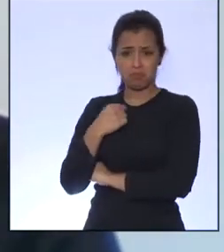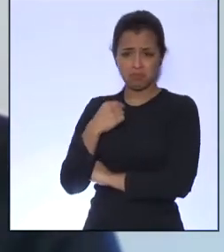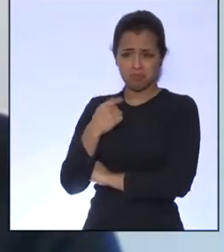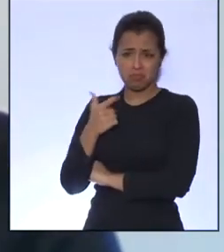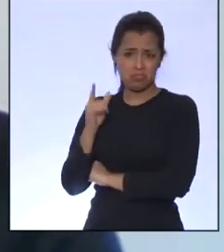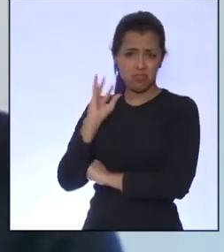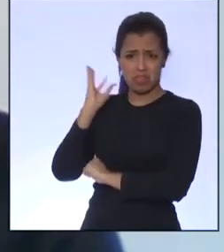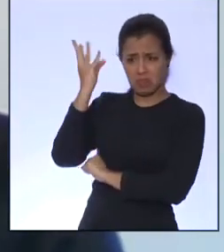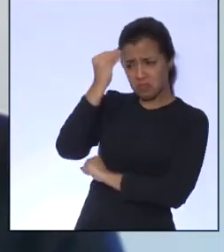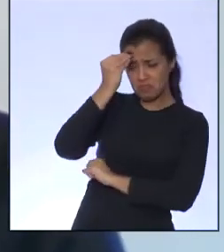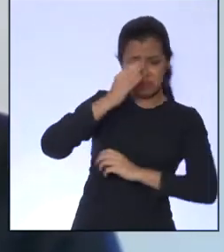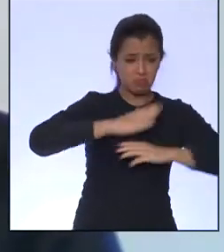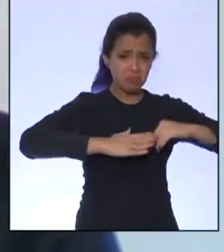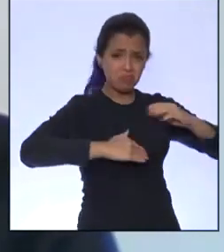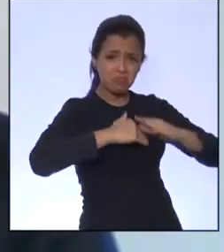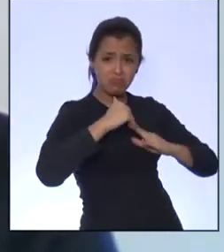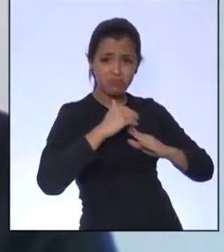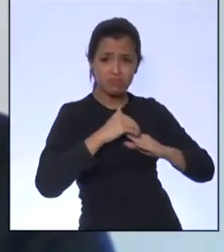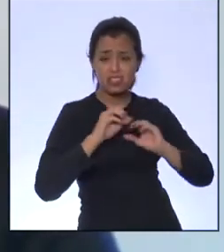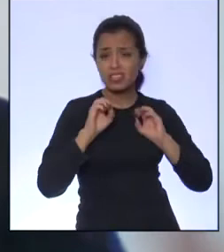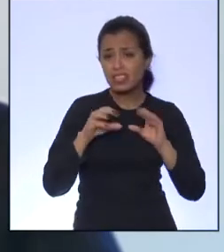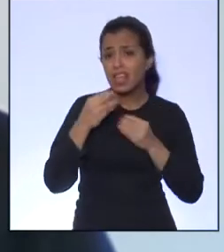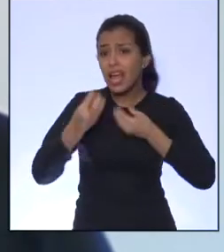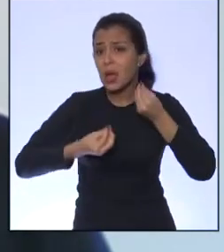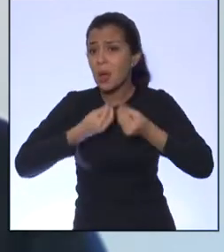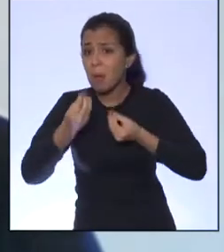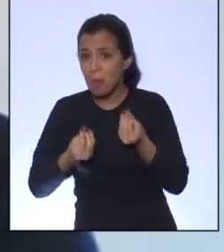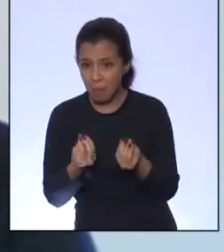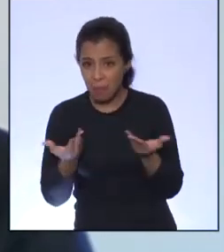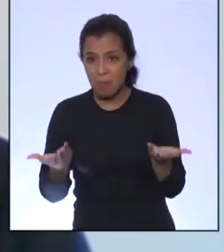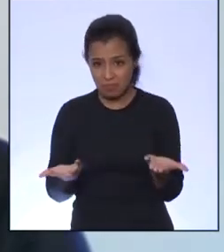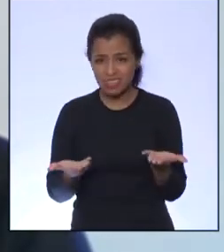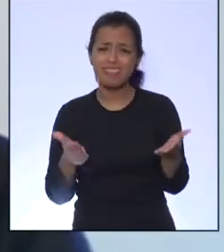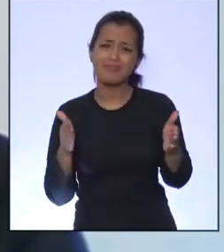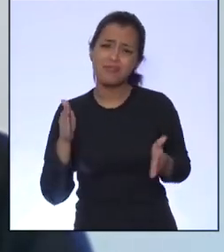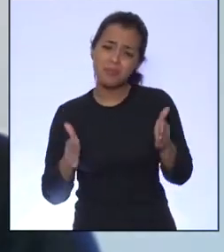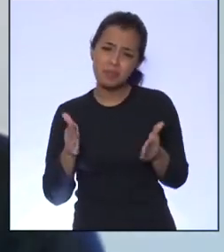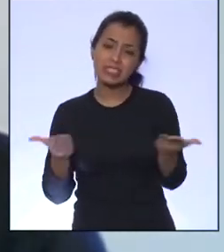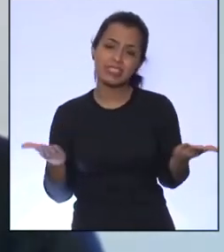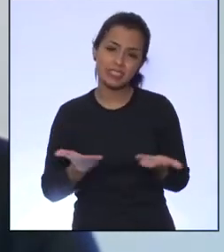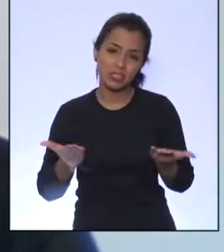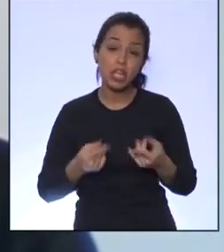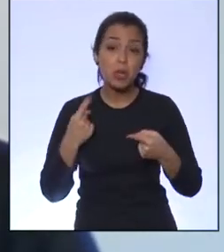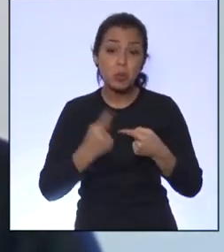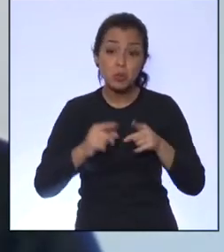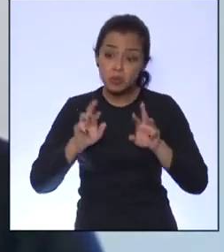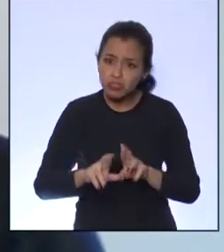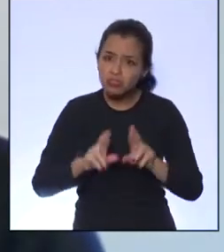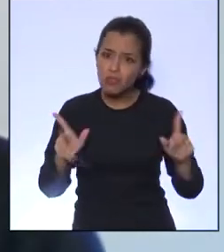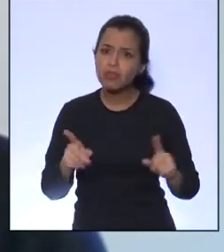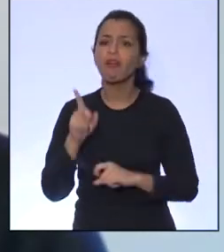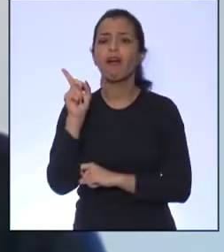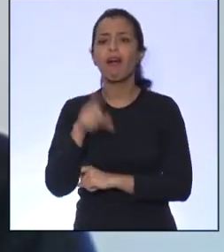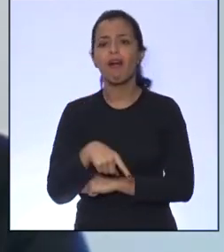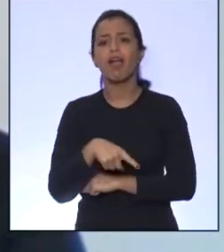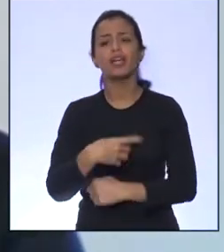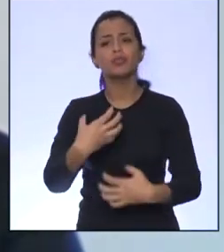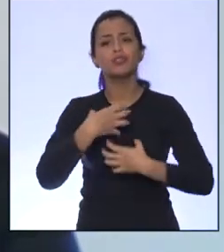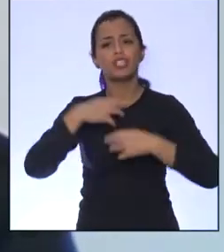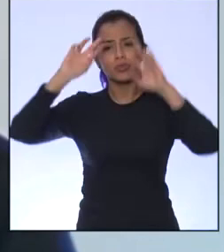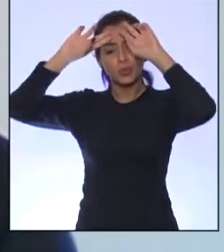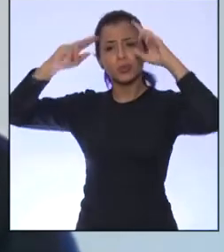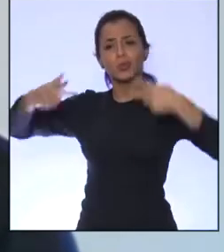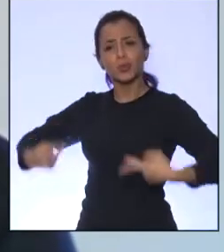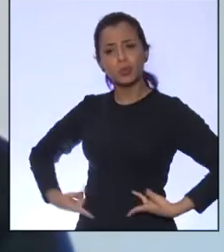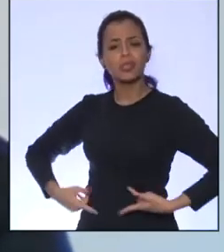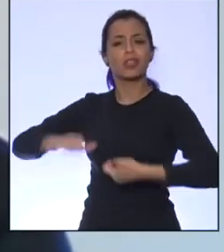desenvolvidas vai ter dificuldade de enfrentar esse novo ambiente, porque o diferencial vai estar exatamente